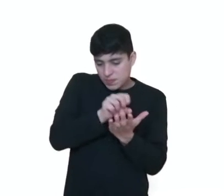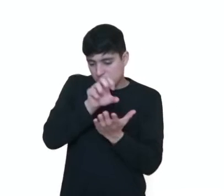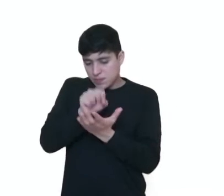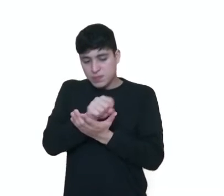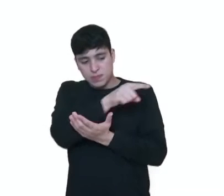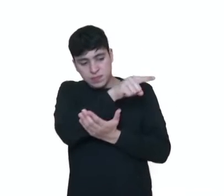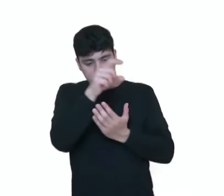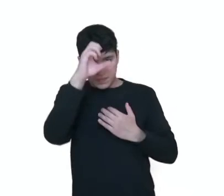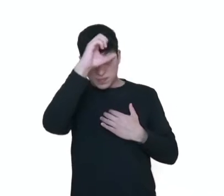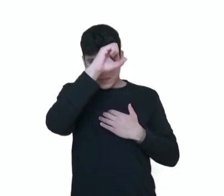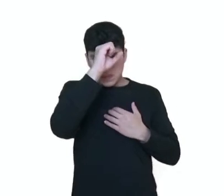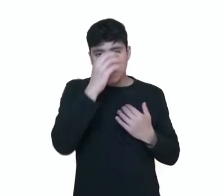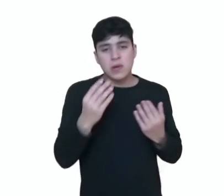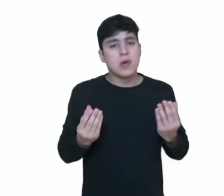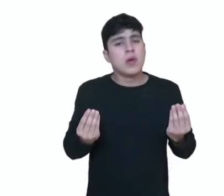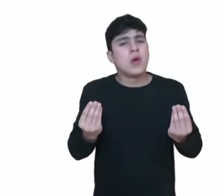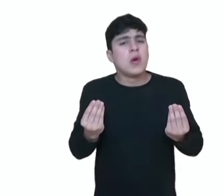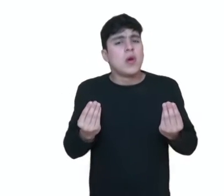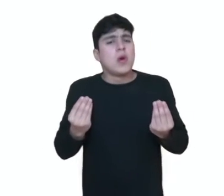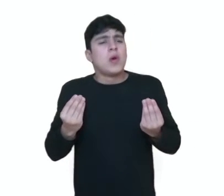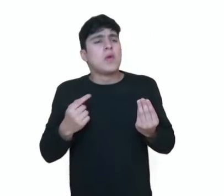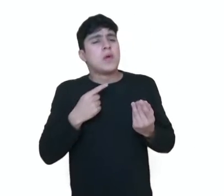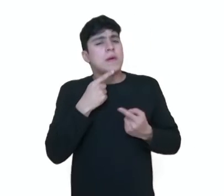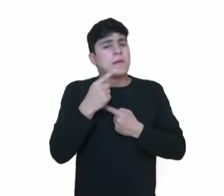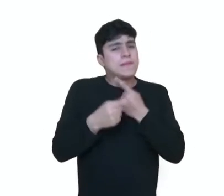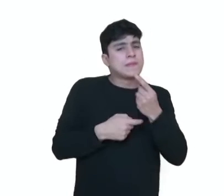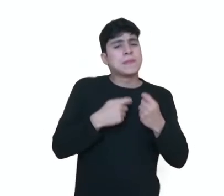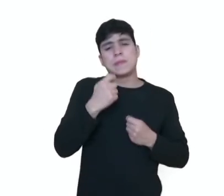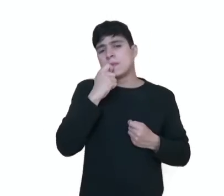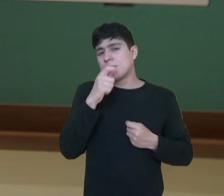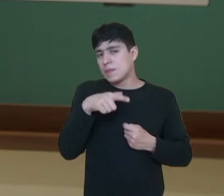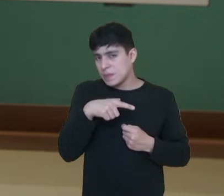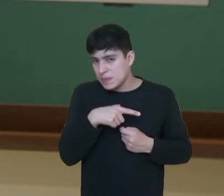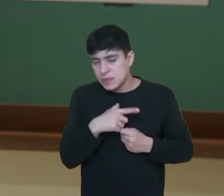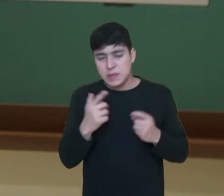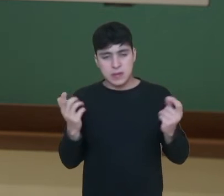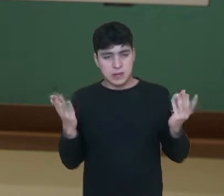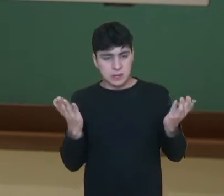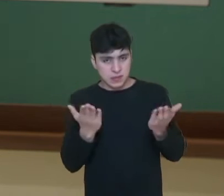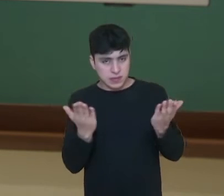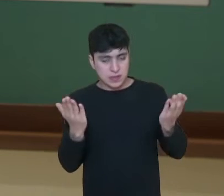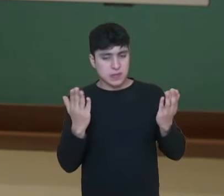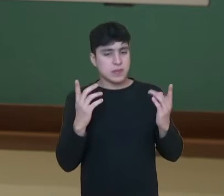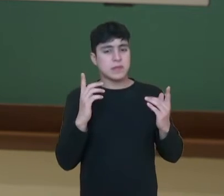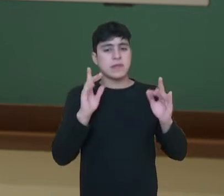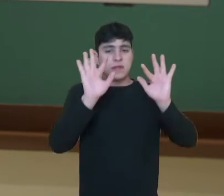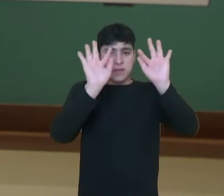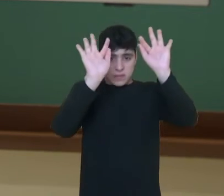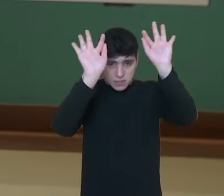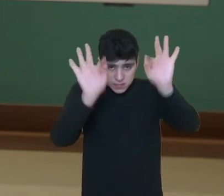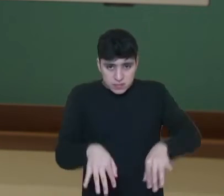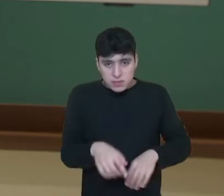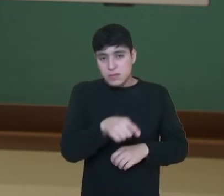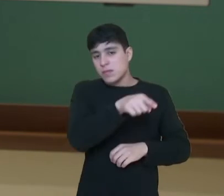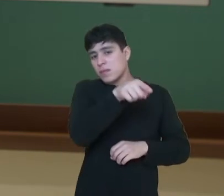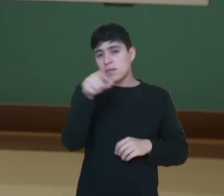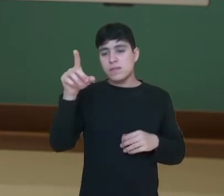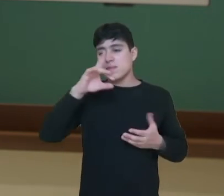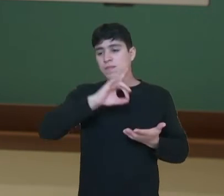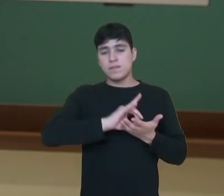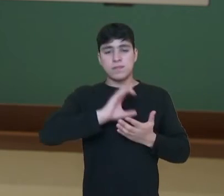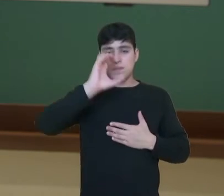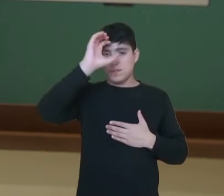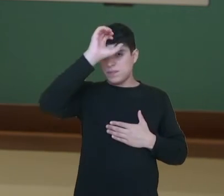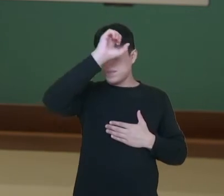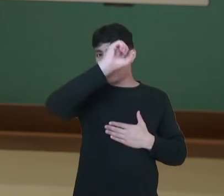foram aprendidos e quais dúvidas ainda permanecem. Então aqui você vai colocar a finalização, o que você efetivamente